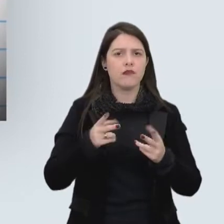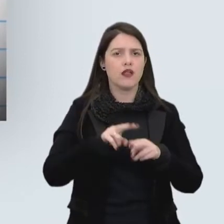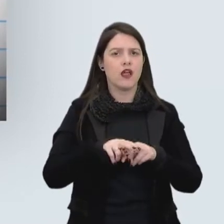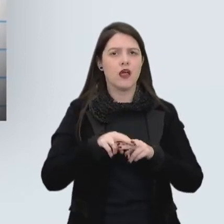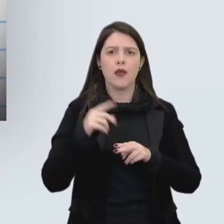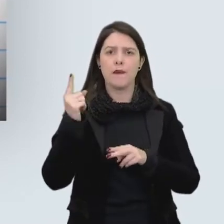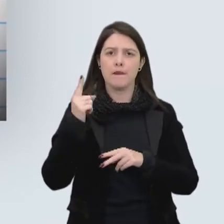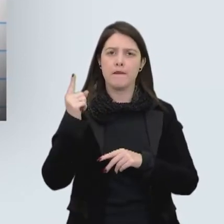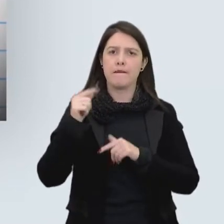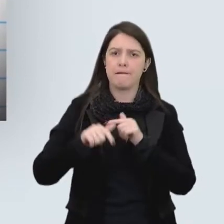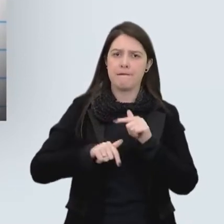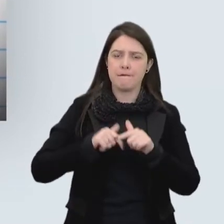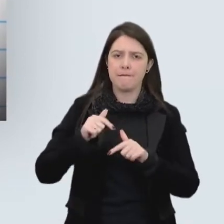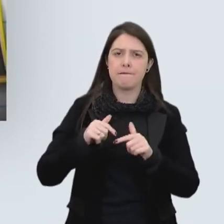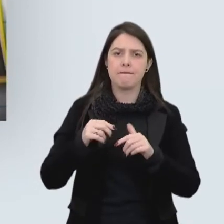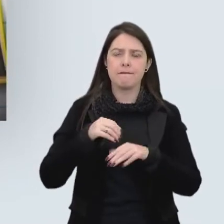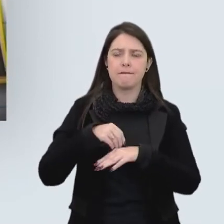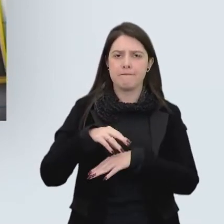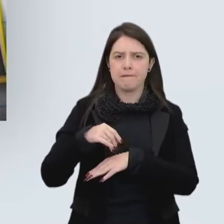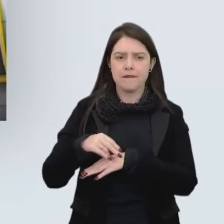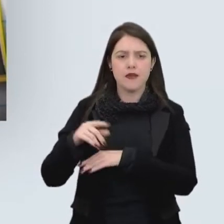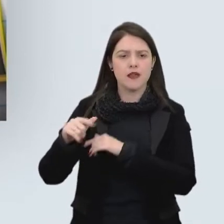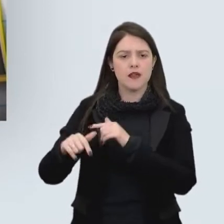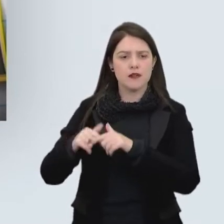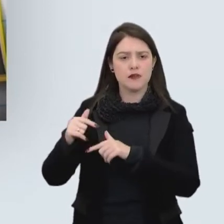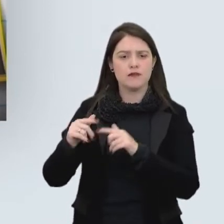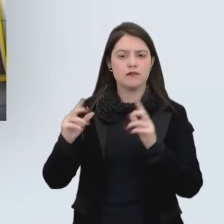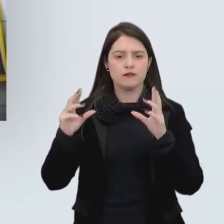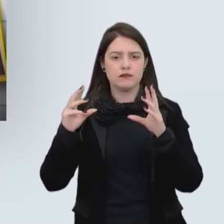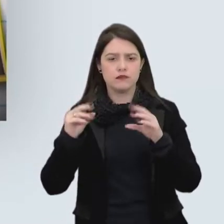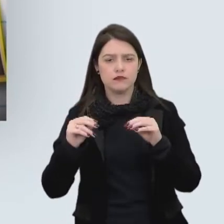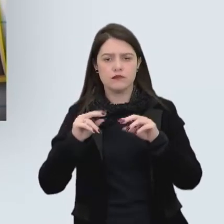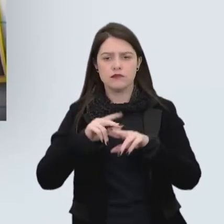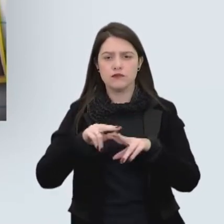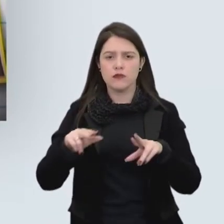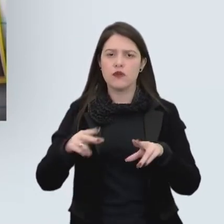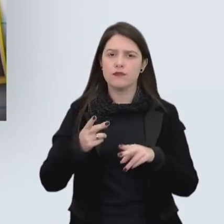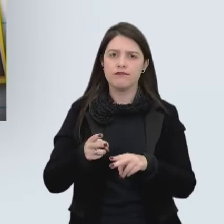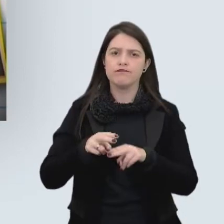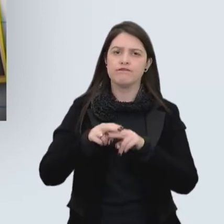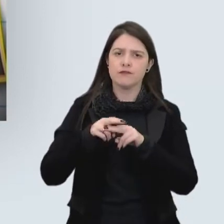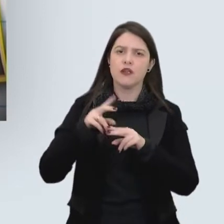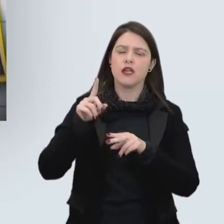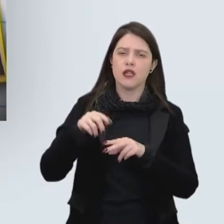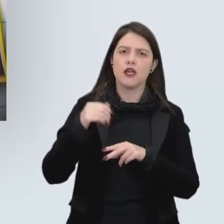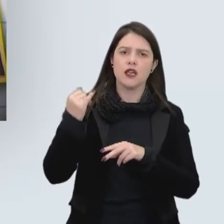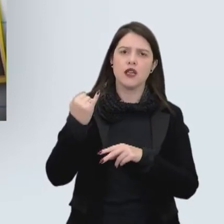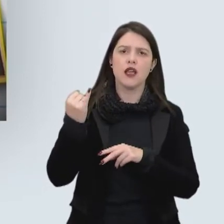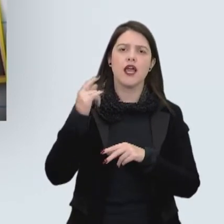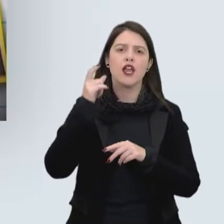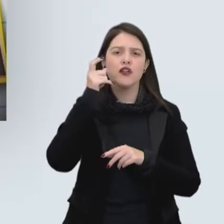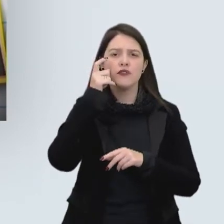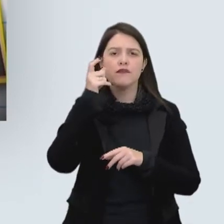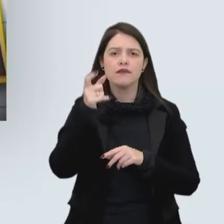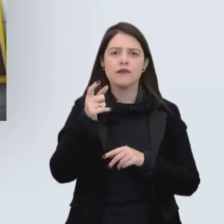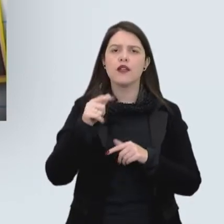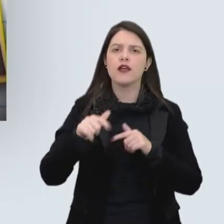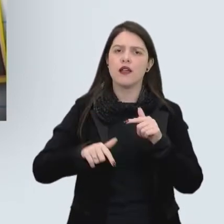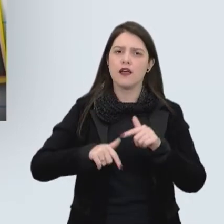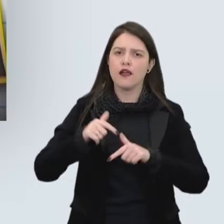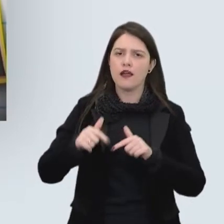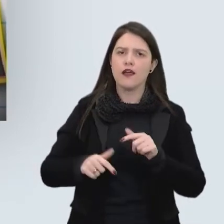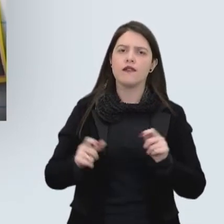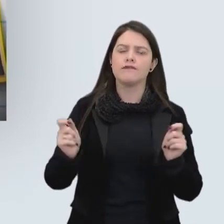pleno e produtivo beneficia tanto aos trabalhadores como aos seus países. Por fim, e isso é de extrema importância, o trabalho deve